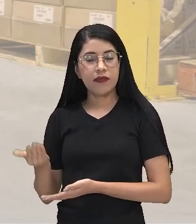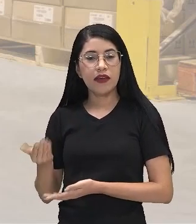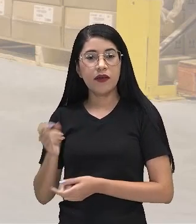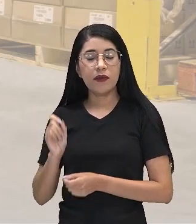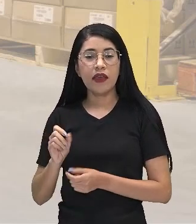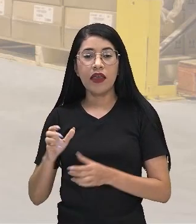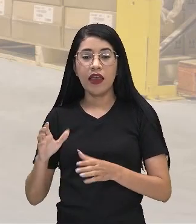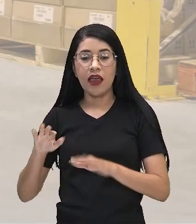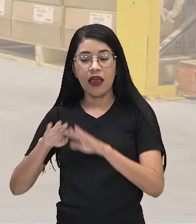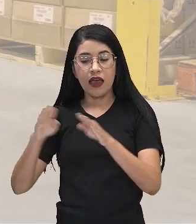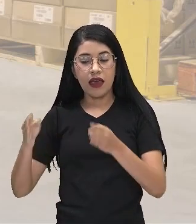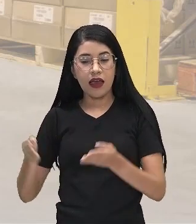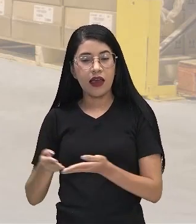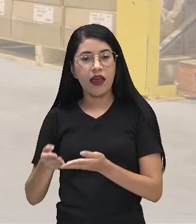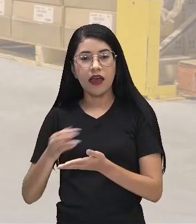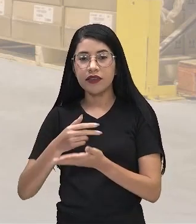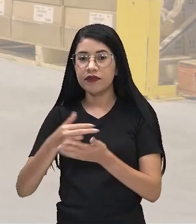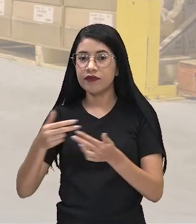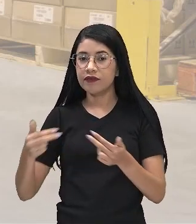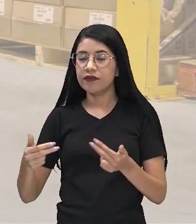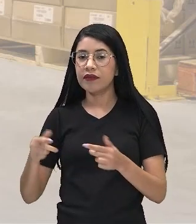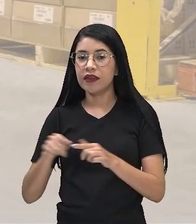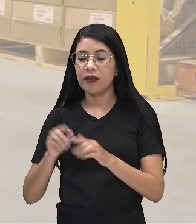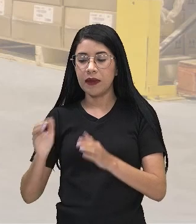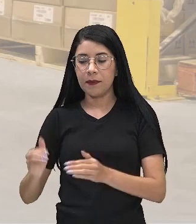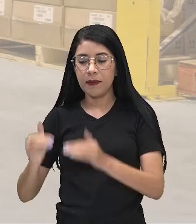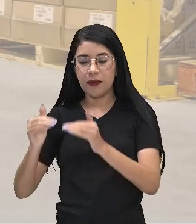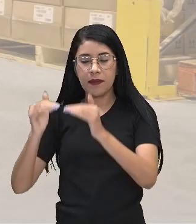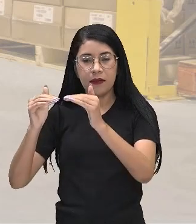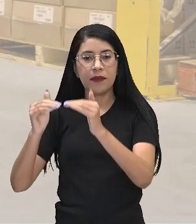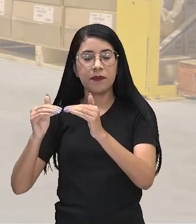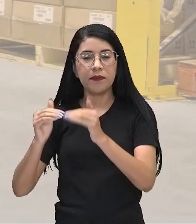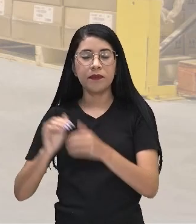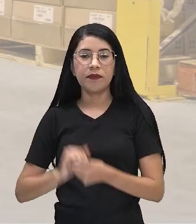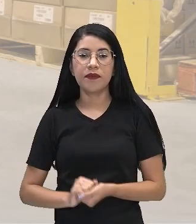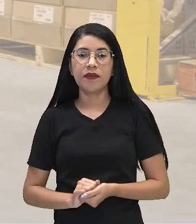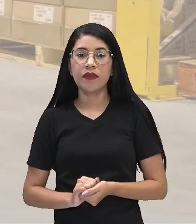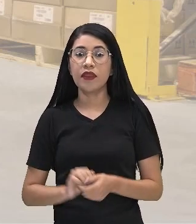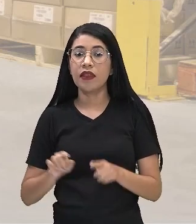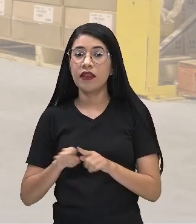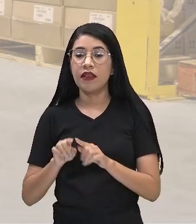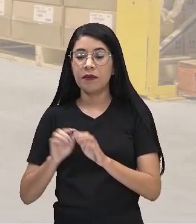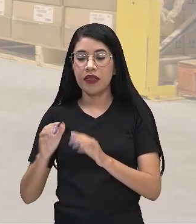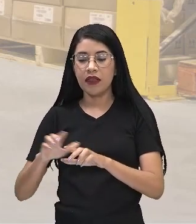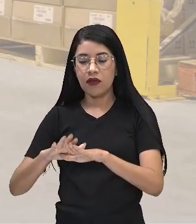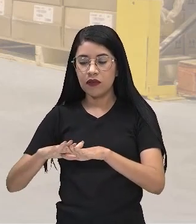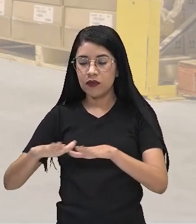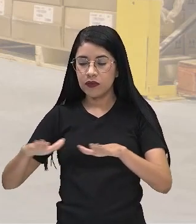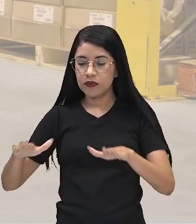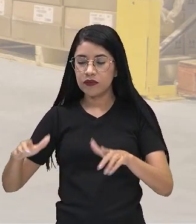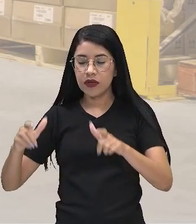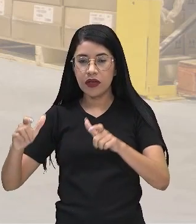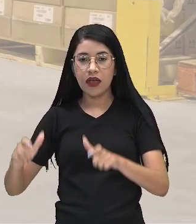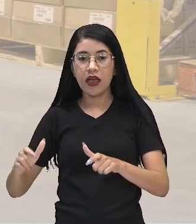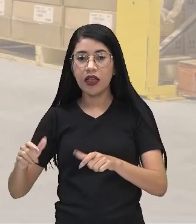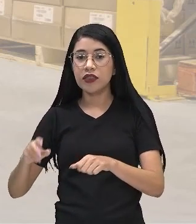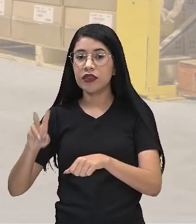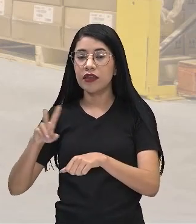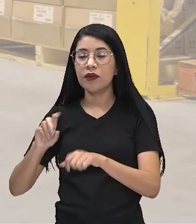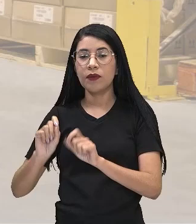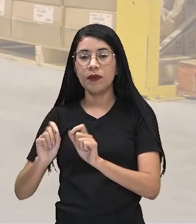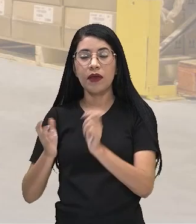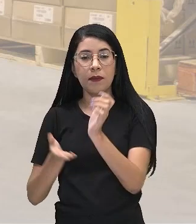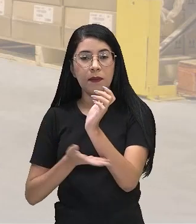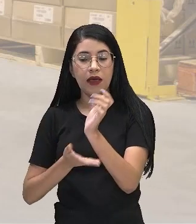várias caixas, né? Elas estão empilhadas e elas estão aí em cima de um pallet, né? Um